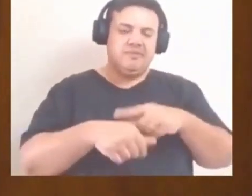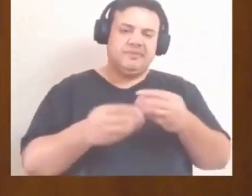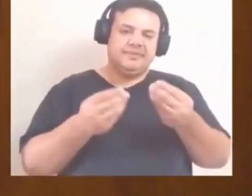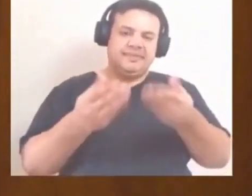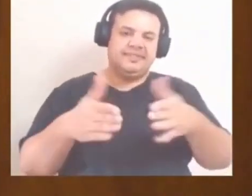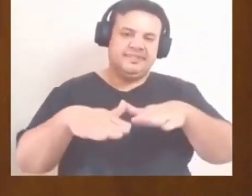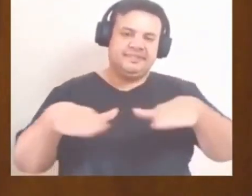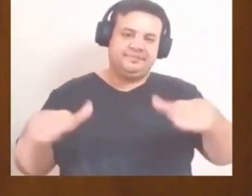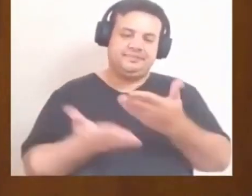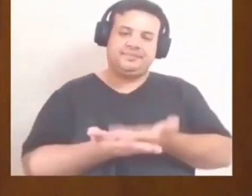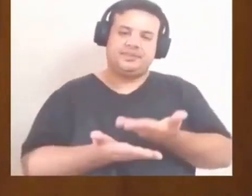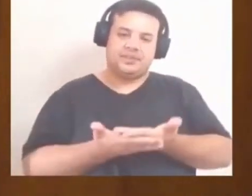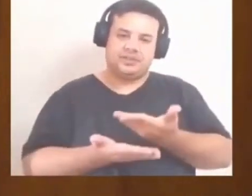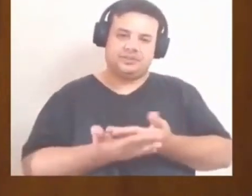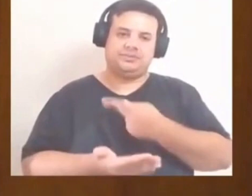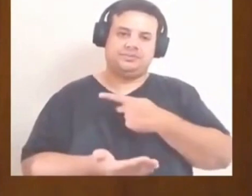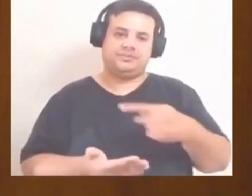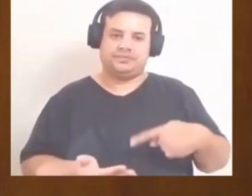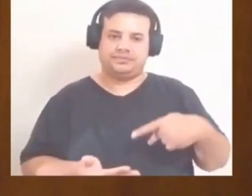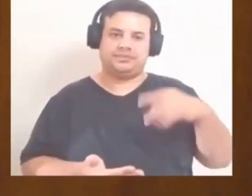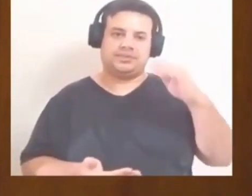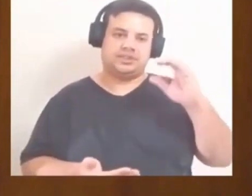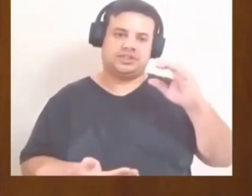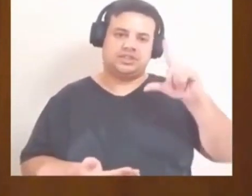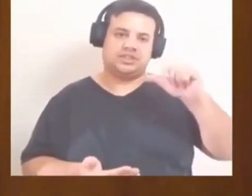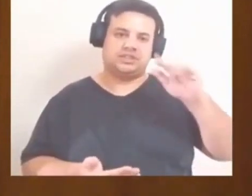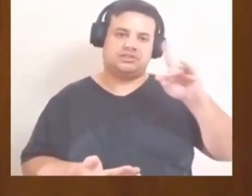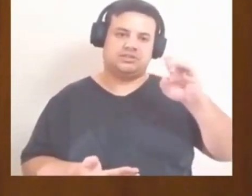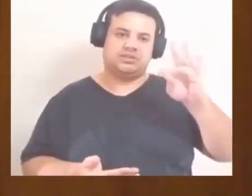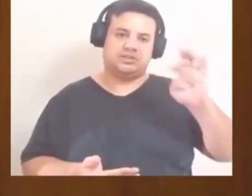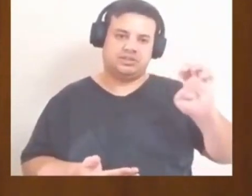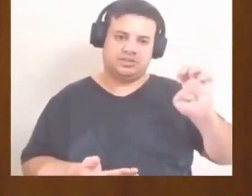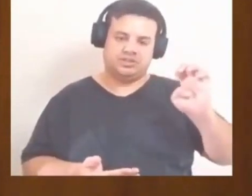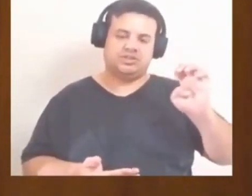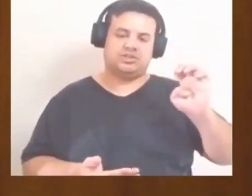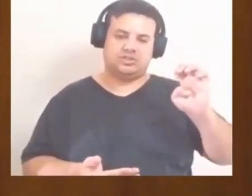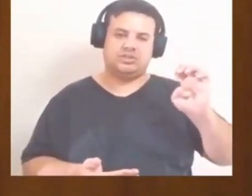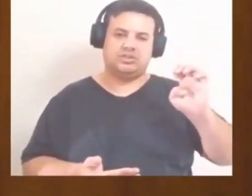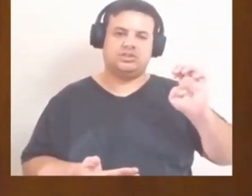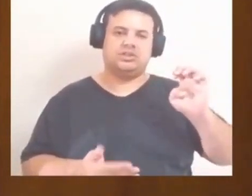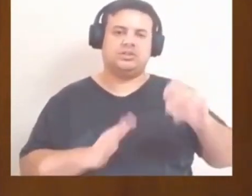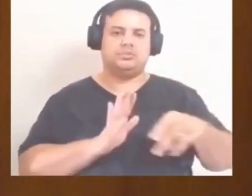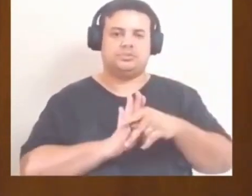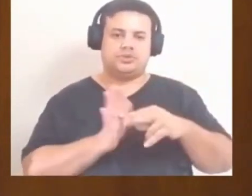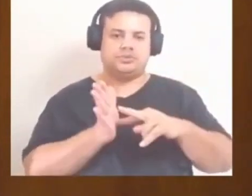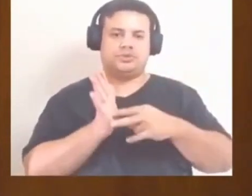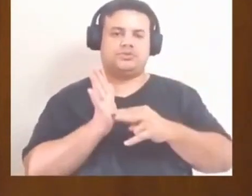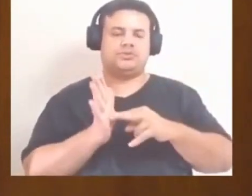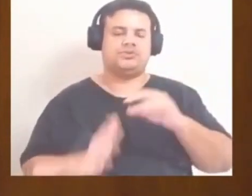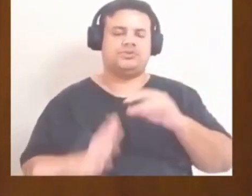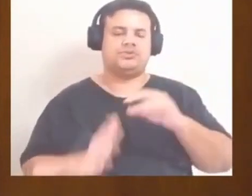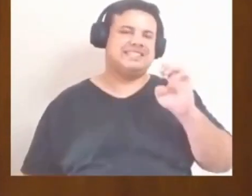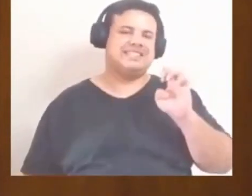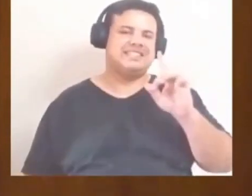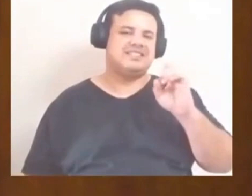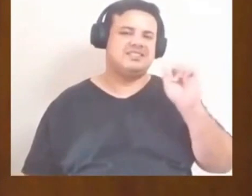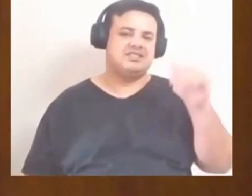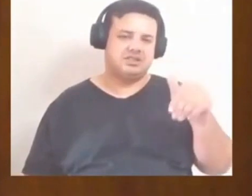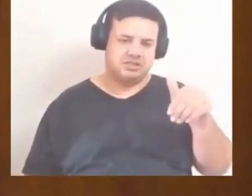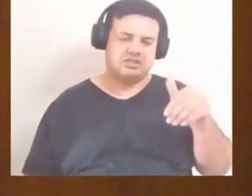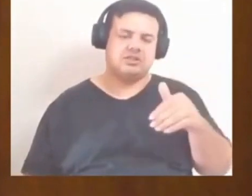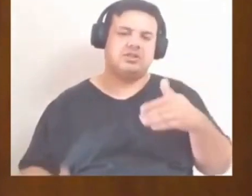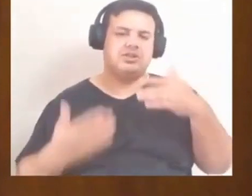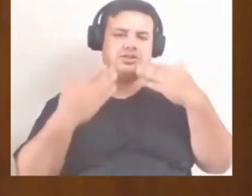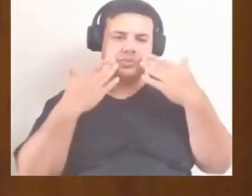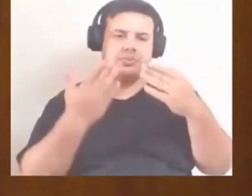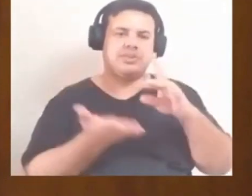capitaneado o presidente Claudete Alves do cedin sobre o impacto na saúde das servidoras educação infantil onde está demonstrada